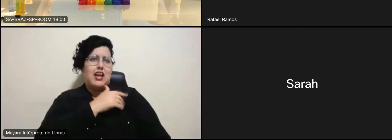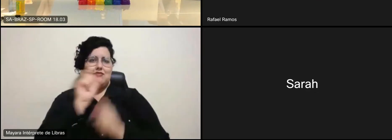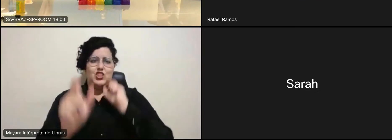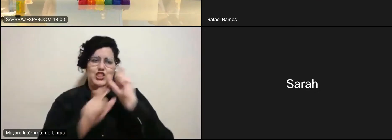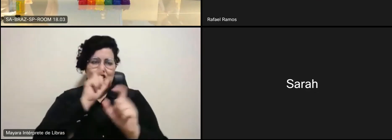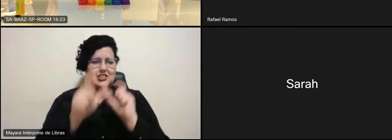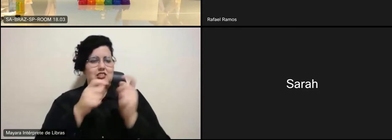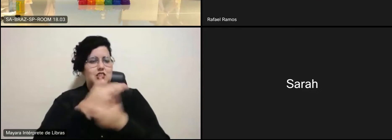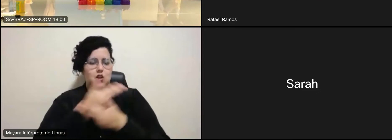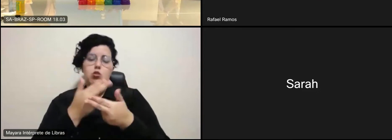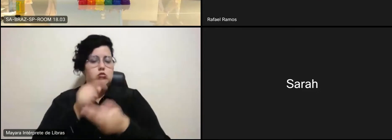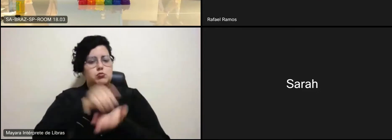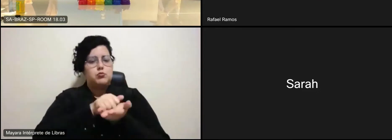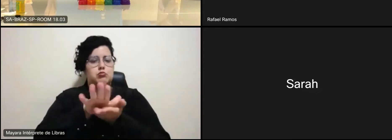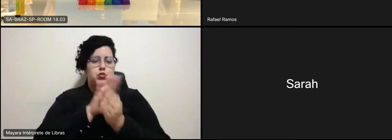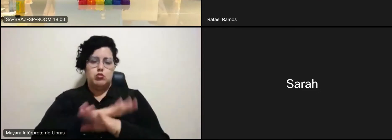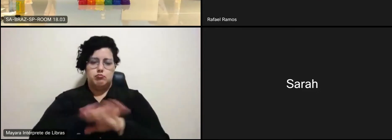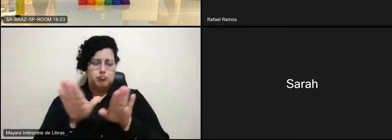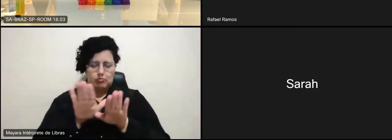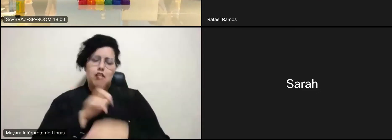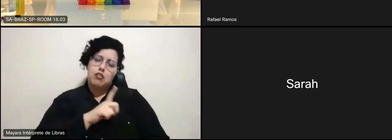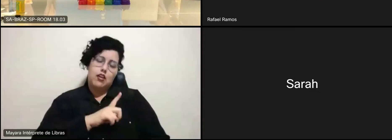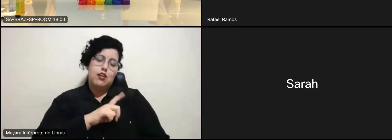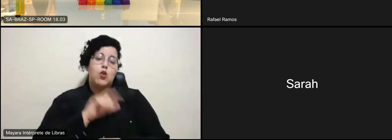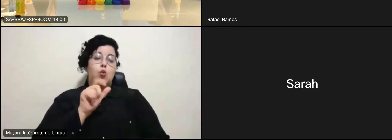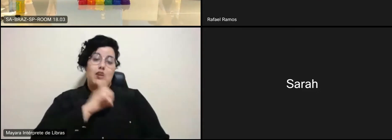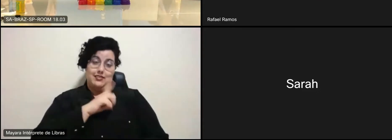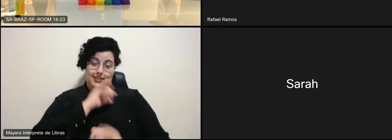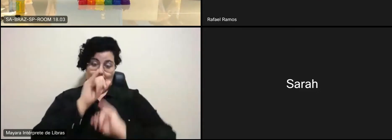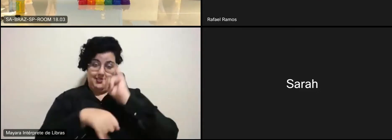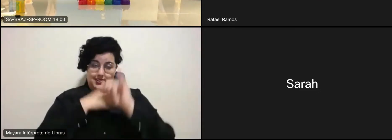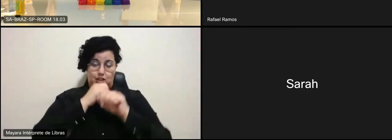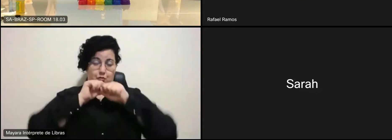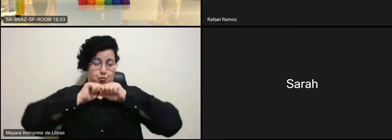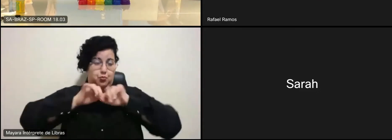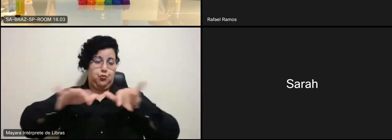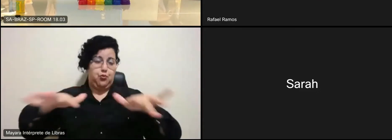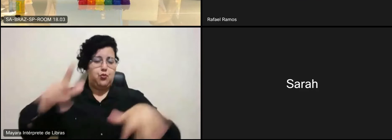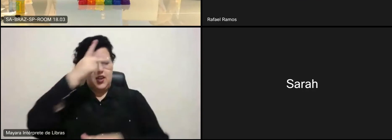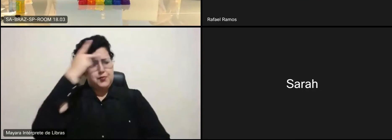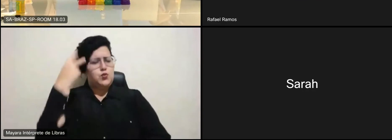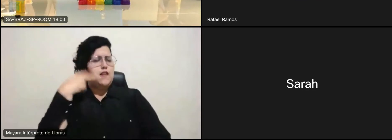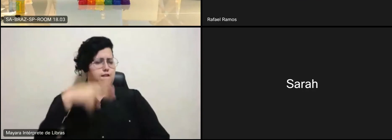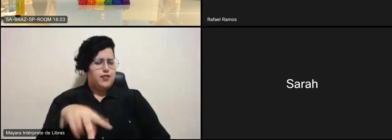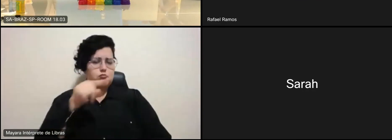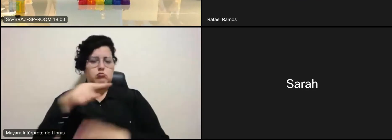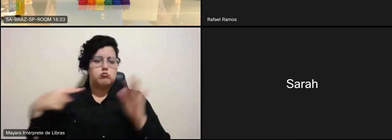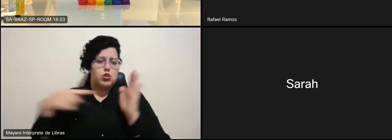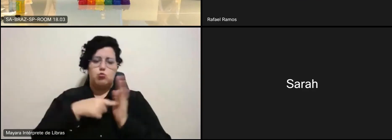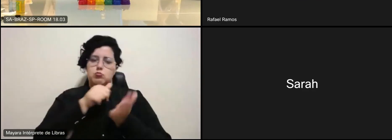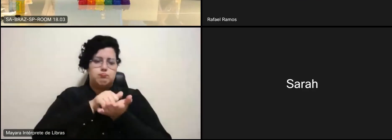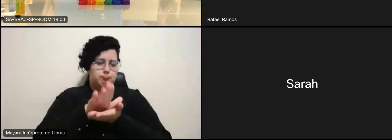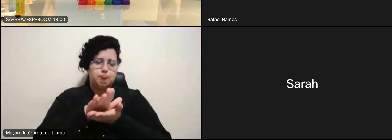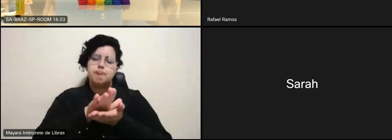racista e tal. Hoje a gente tem ainda a internet, né, apesar de tudo, com essas que com com esse